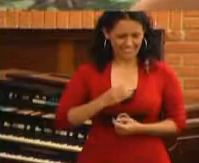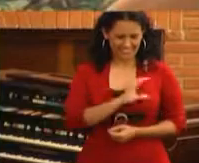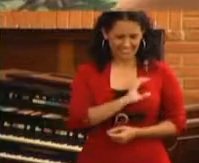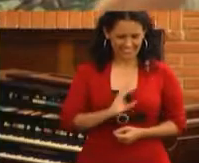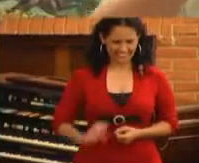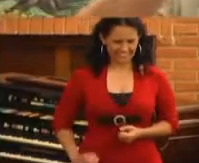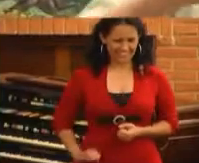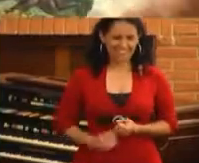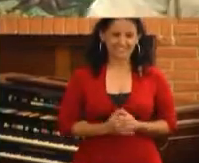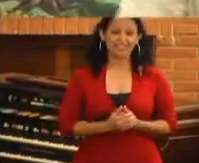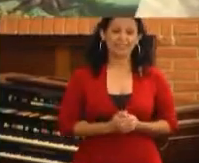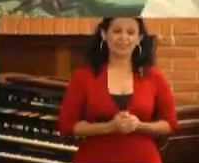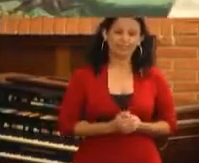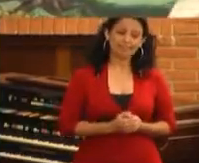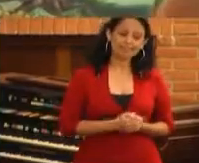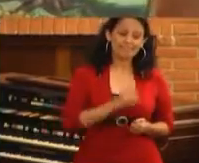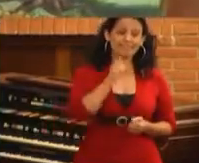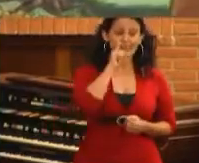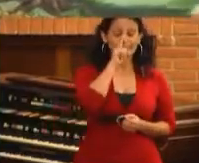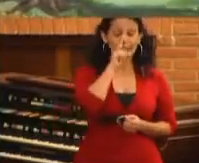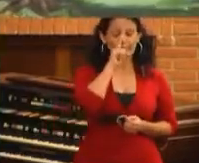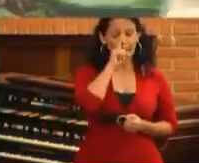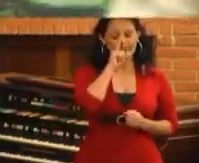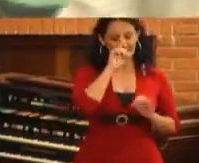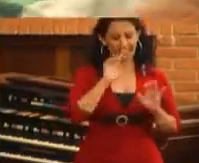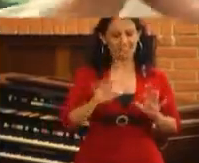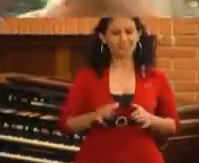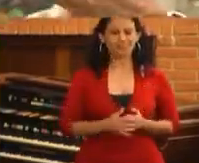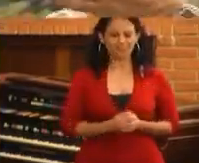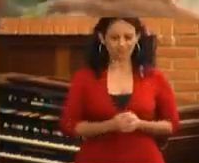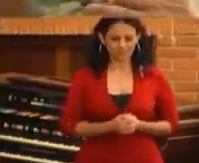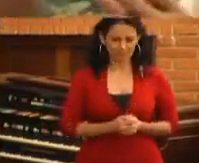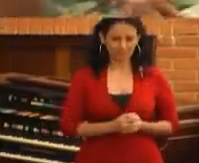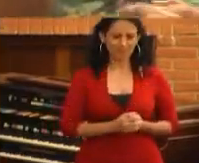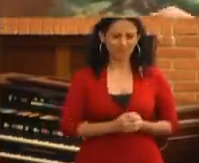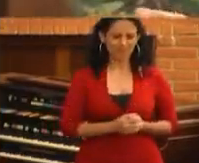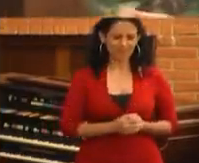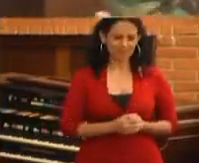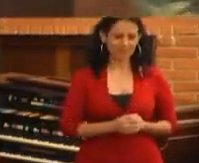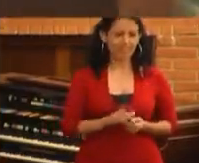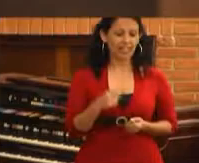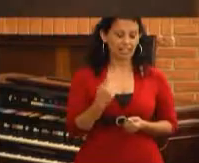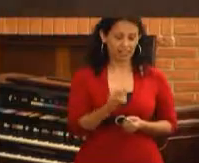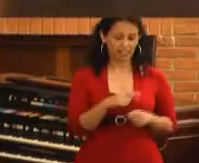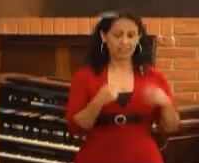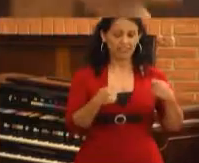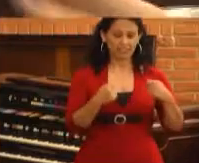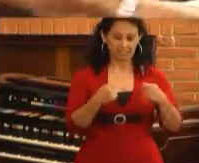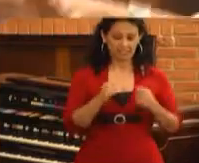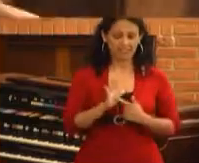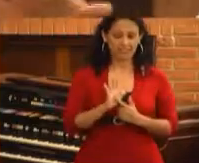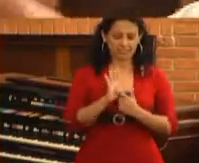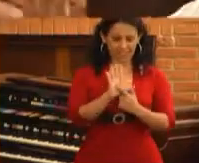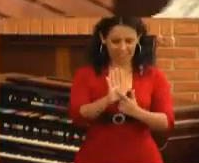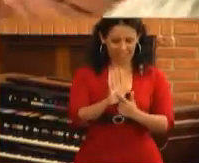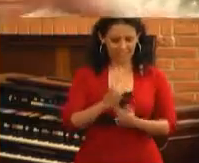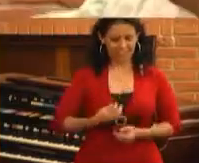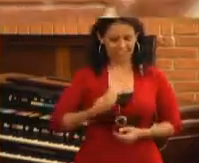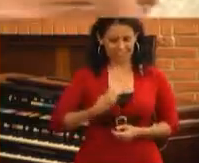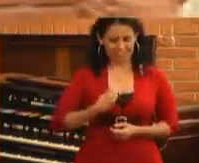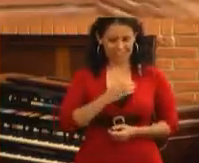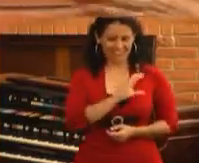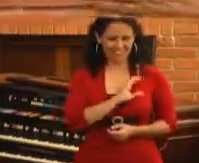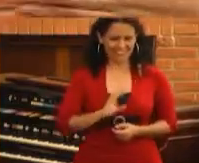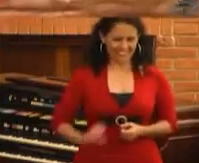aquela rebuliço, vamos lá, concílio de Éfeso, vamos fazer ali uma